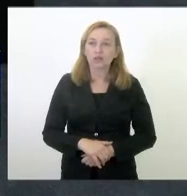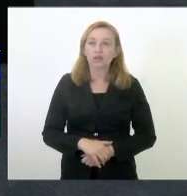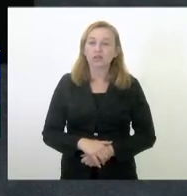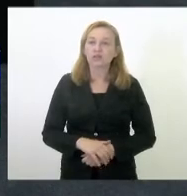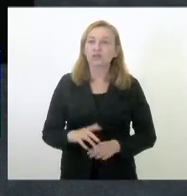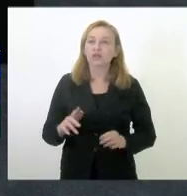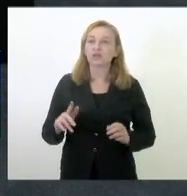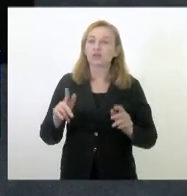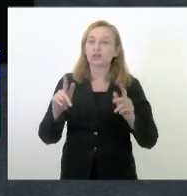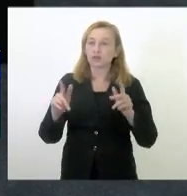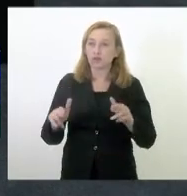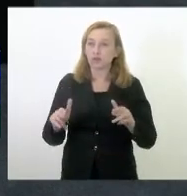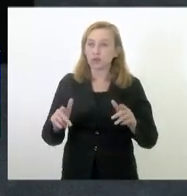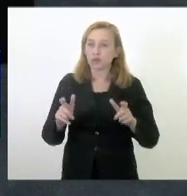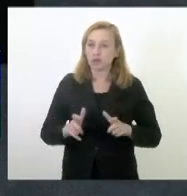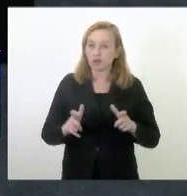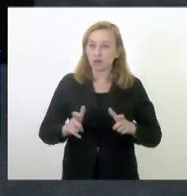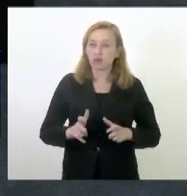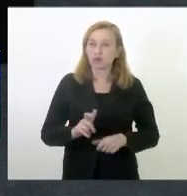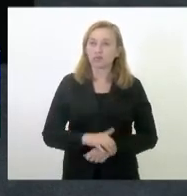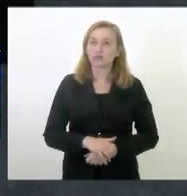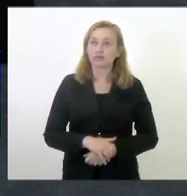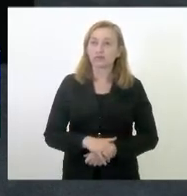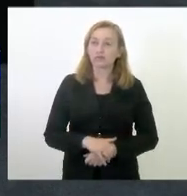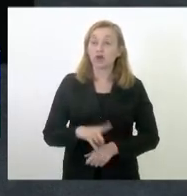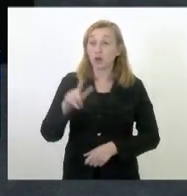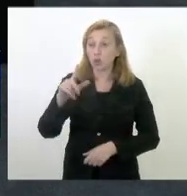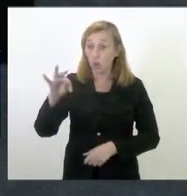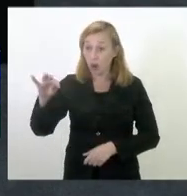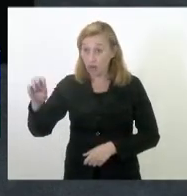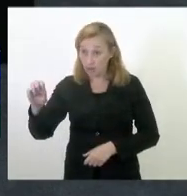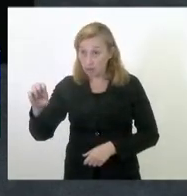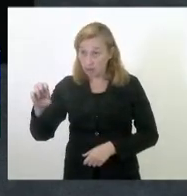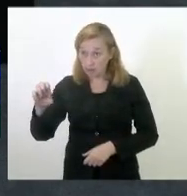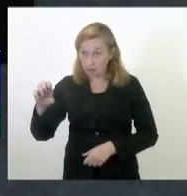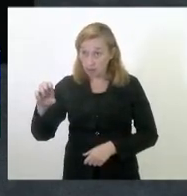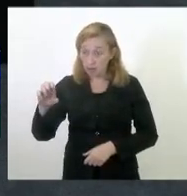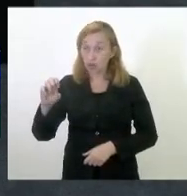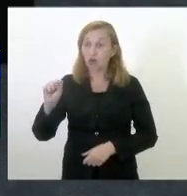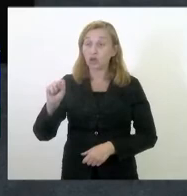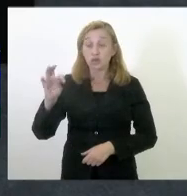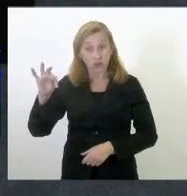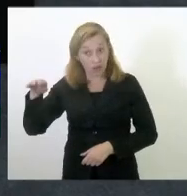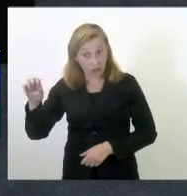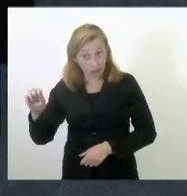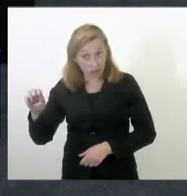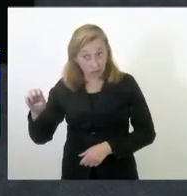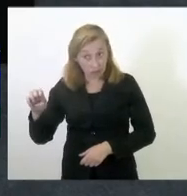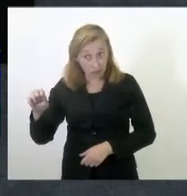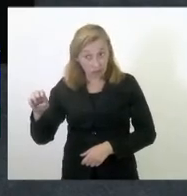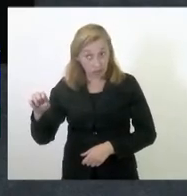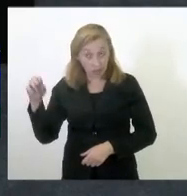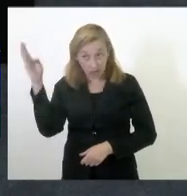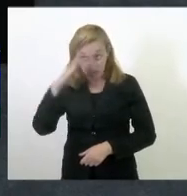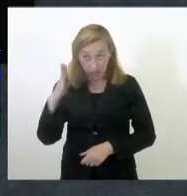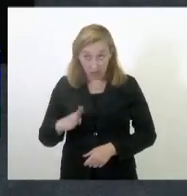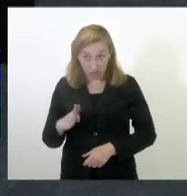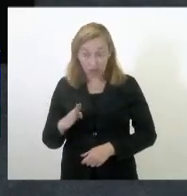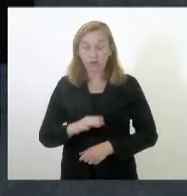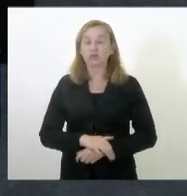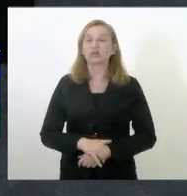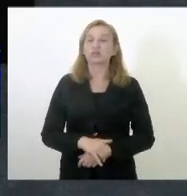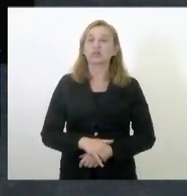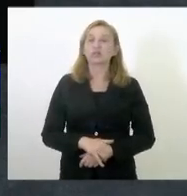geográfica, isto é, no leste, no sudeste brasileiro, encontra